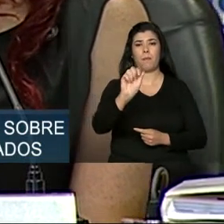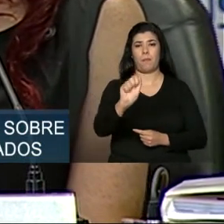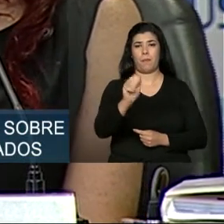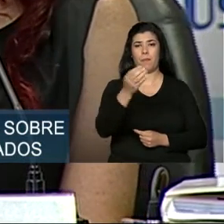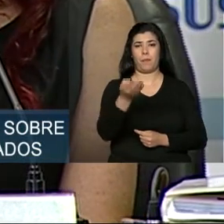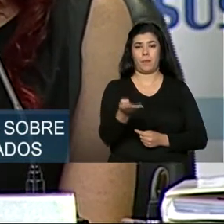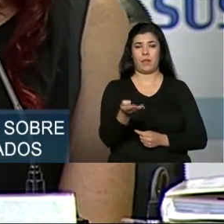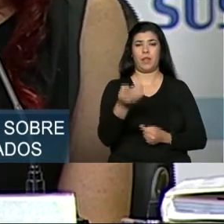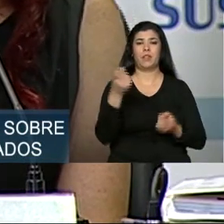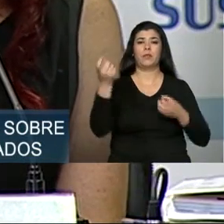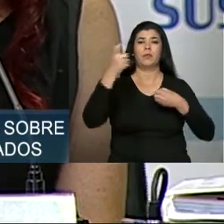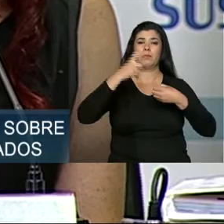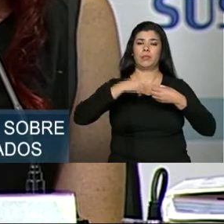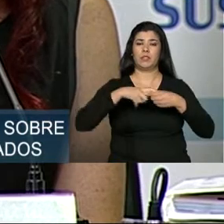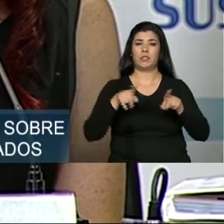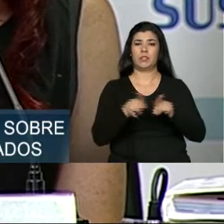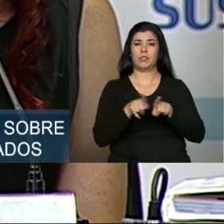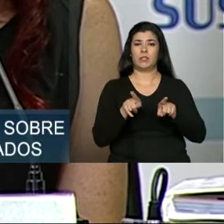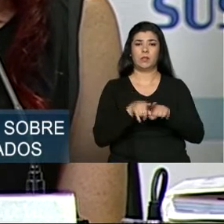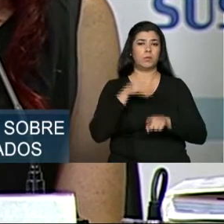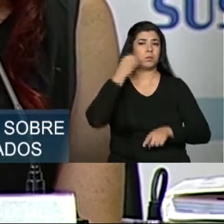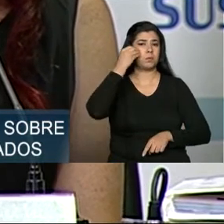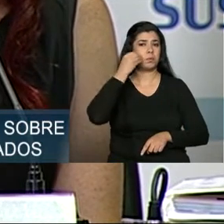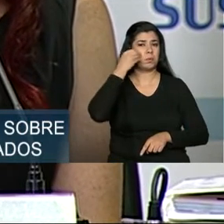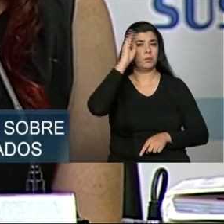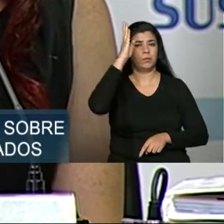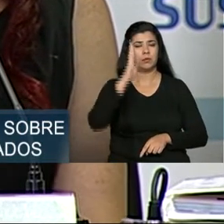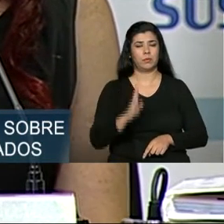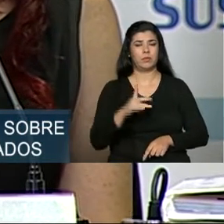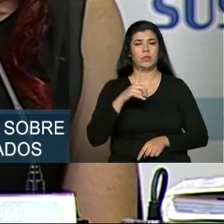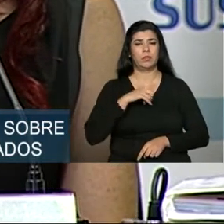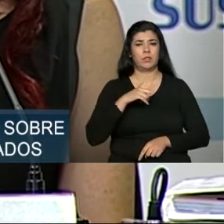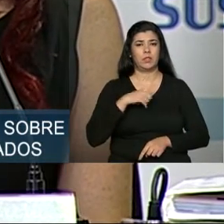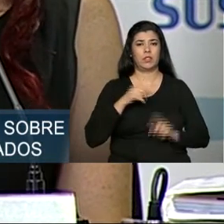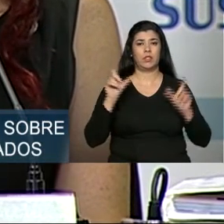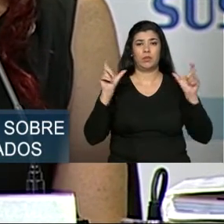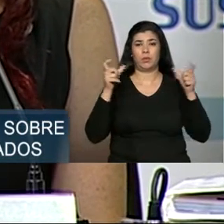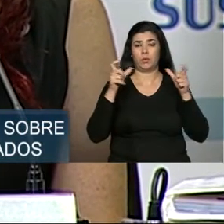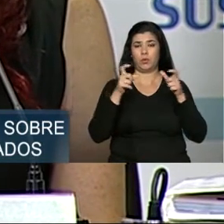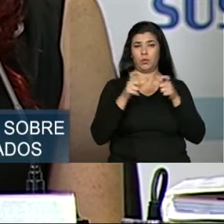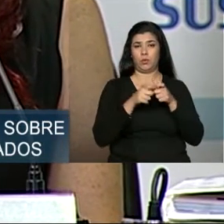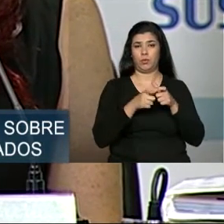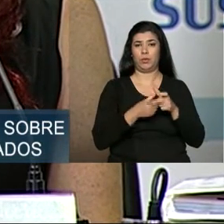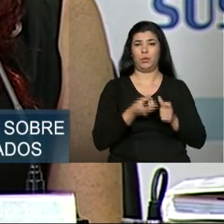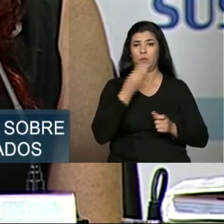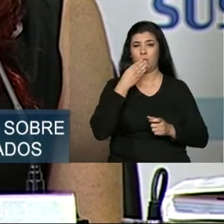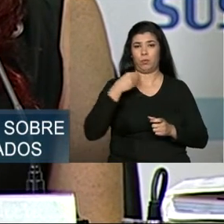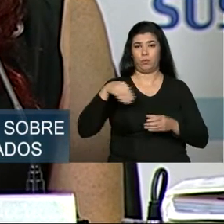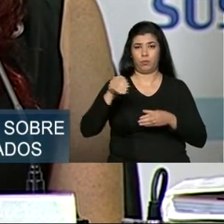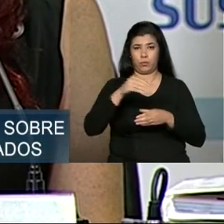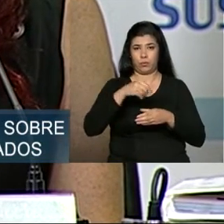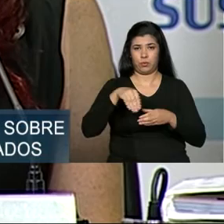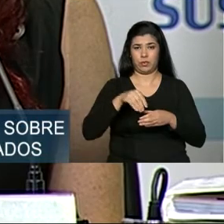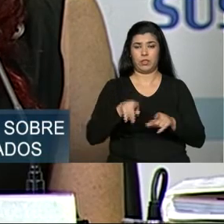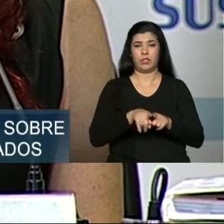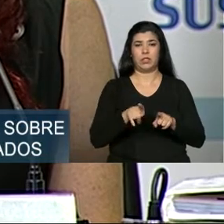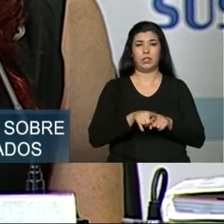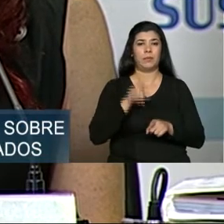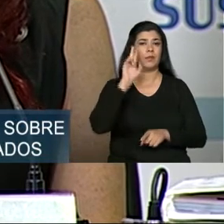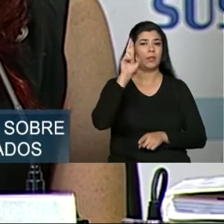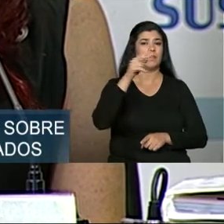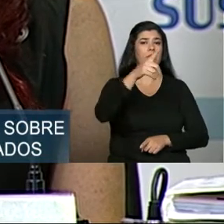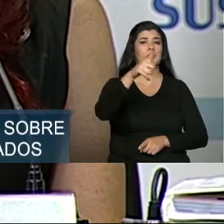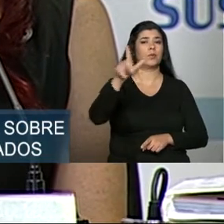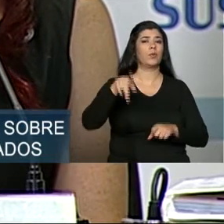dessa parceria e esse acúmulo de experiência no Brasil de redução do sódio o tornou referência, junto com outros